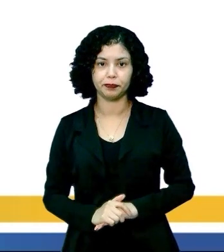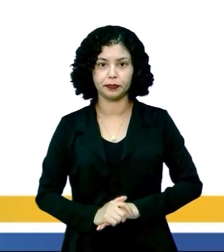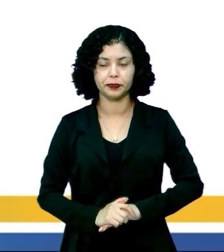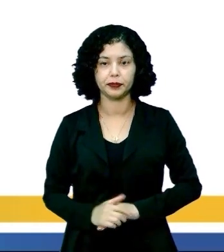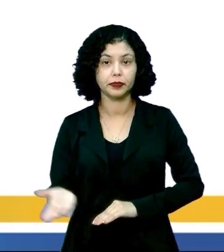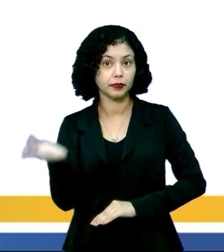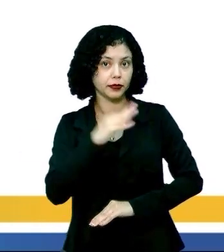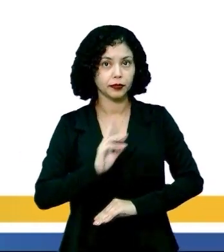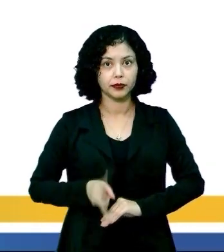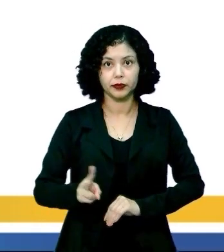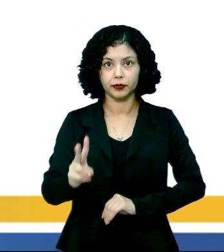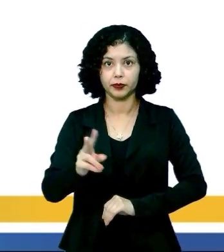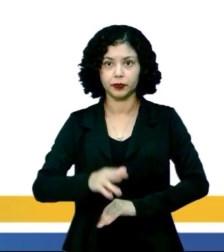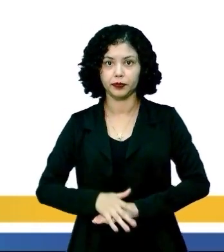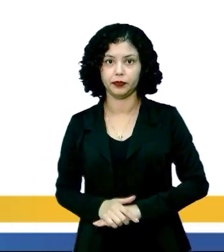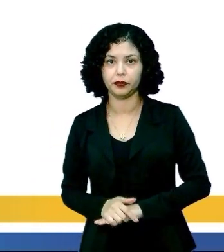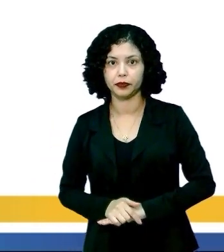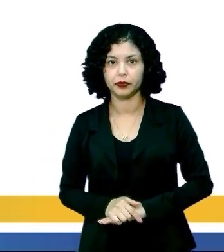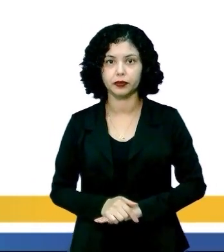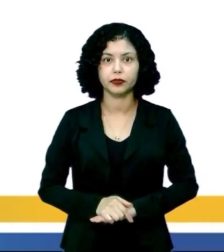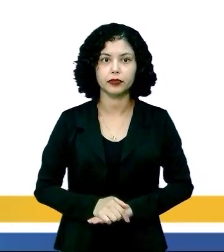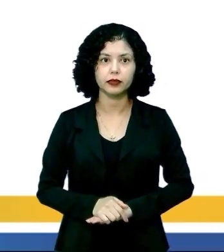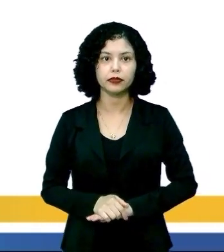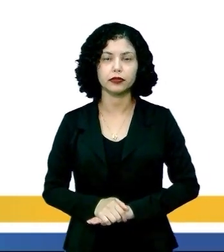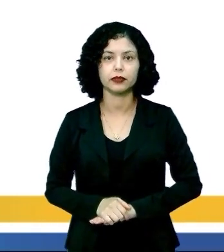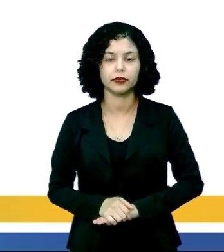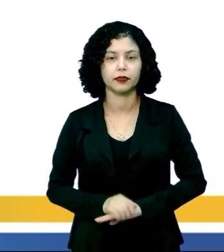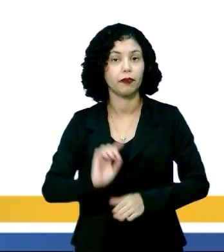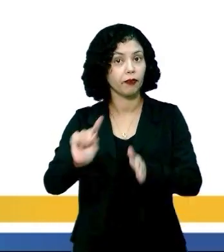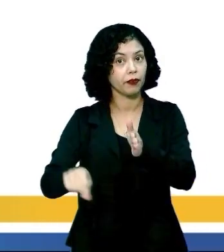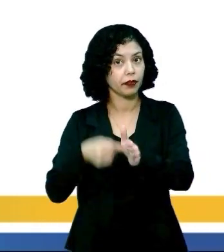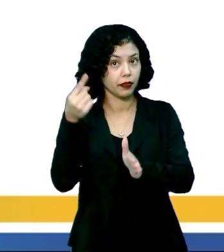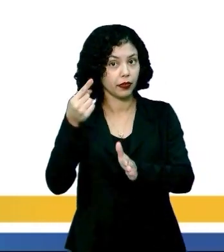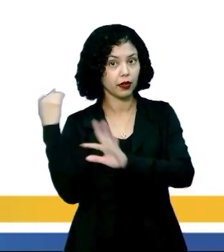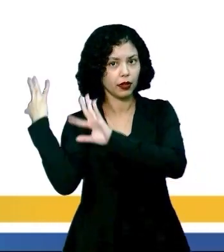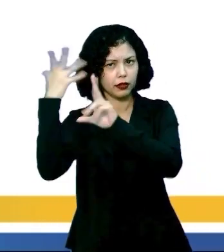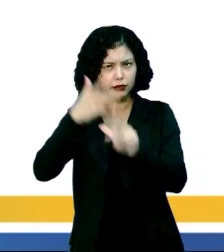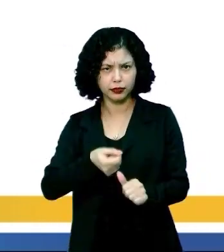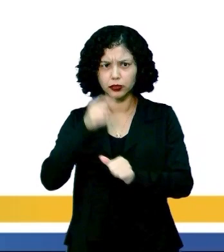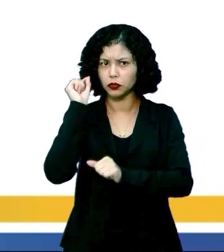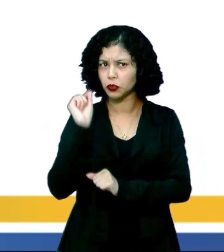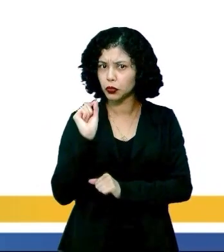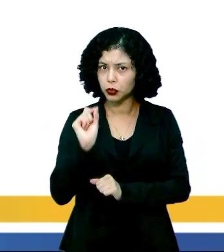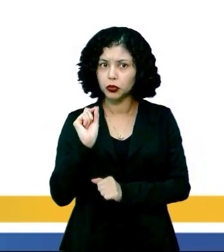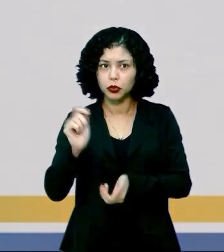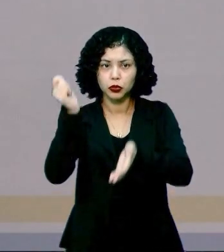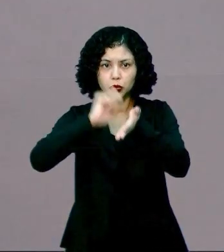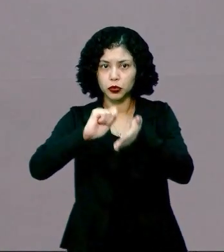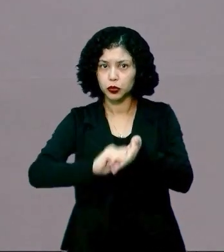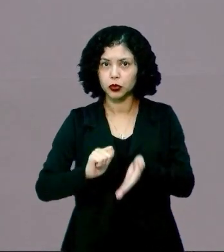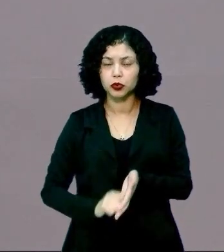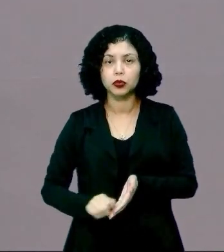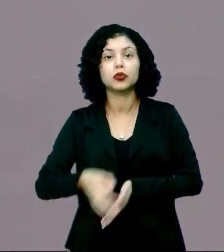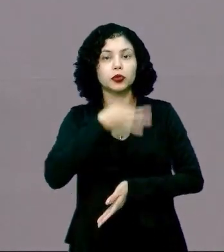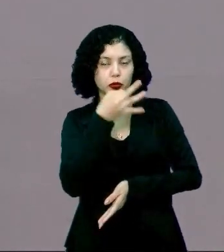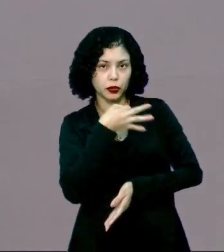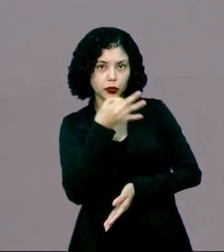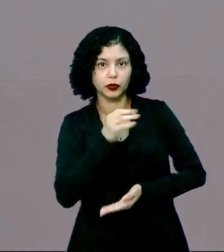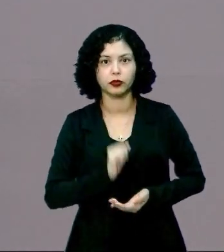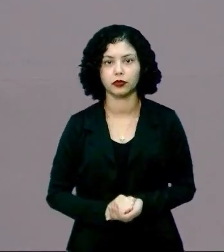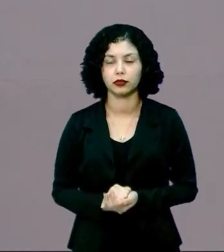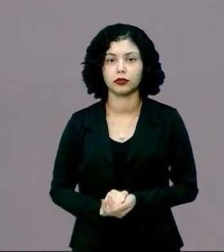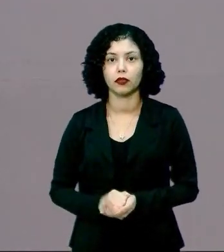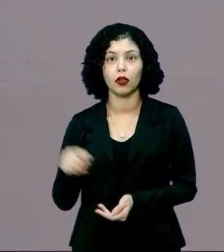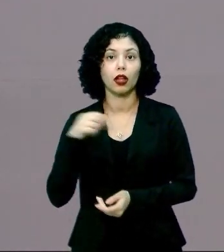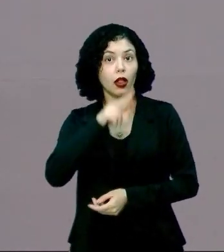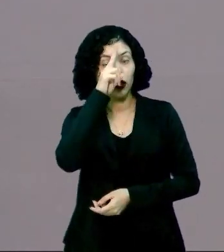Vamos dar continuidade. Então, vamos primeiramente relembrar o que é dissertar e argumentar. Lembrando